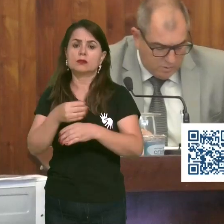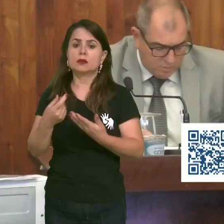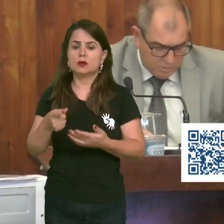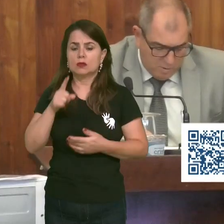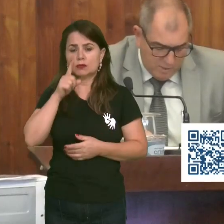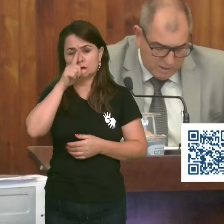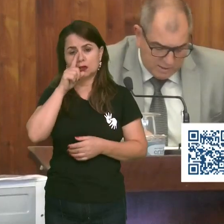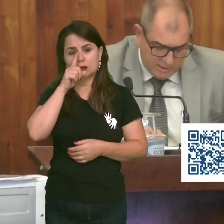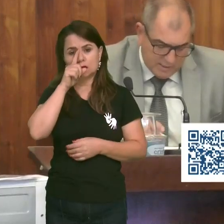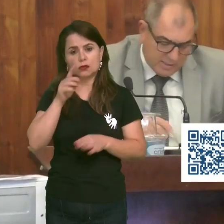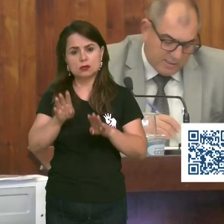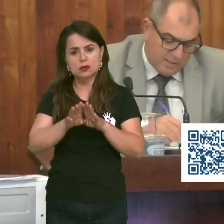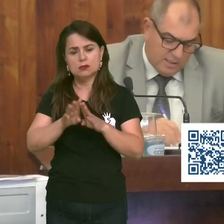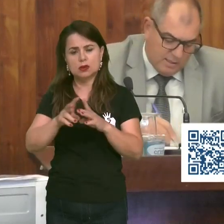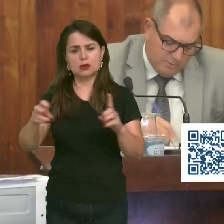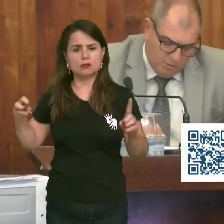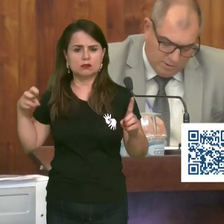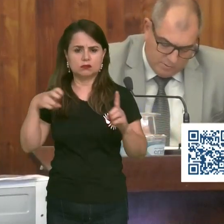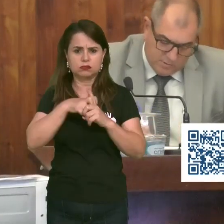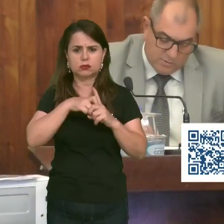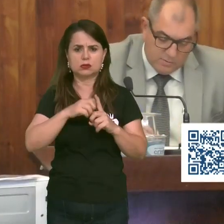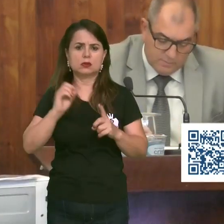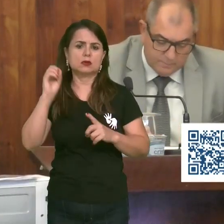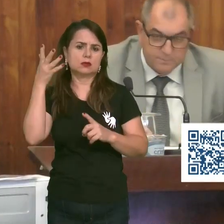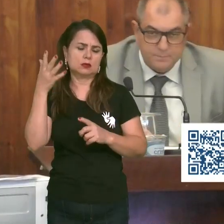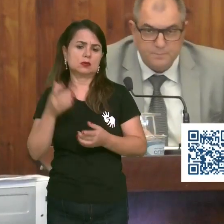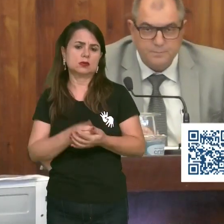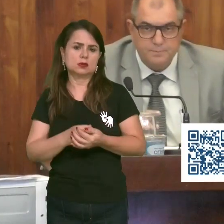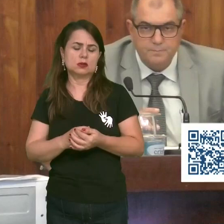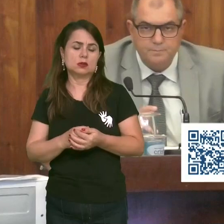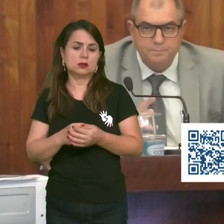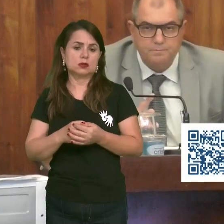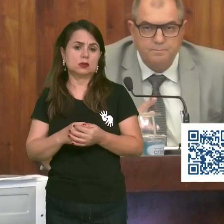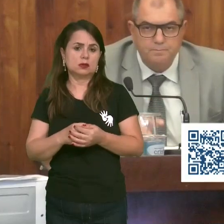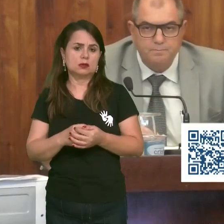para veículo quanto Principalmente as crianças e idosos